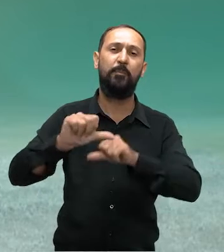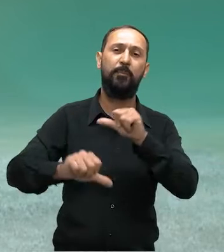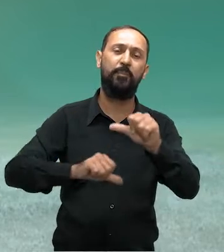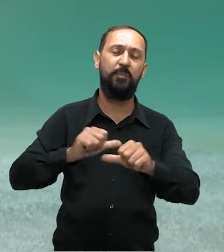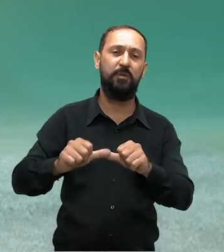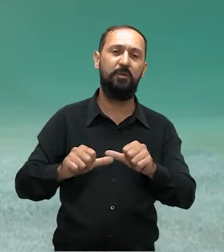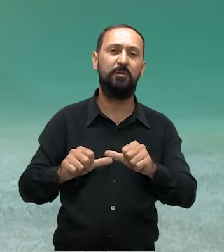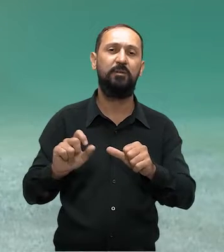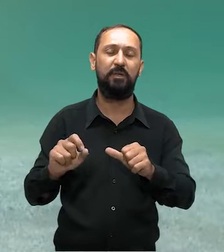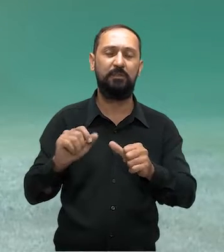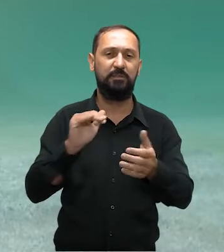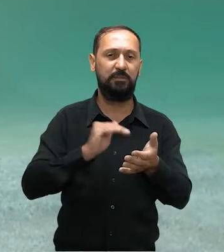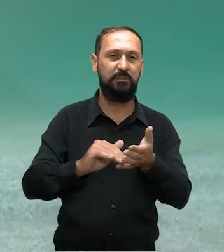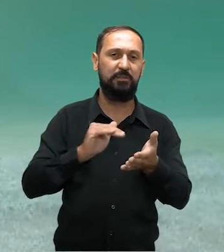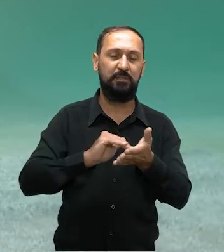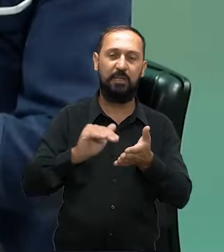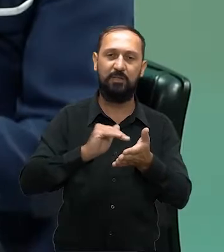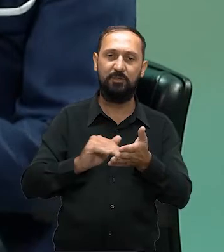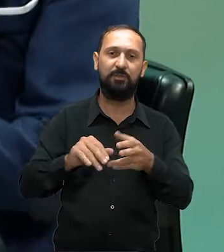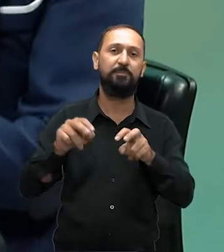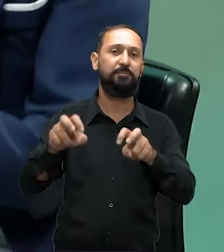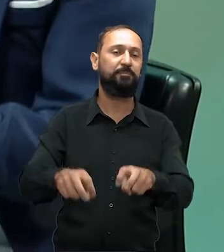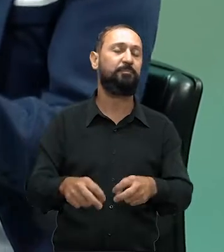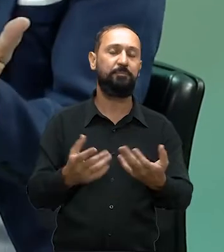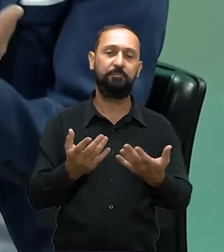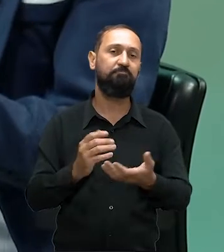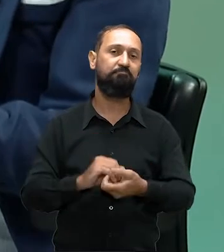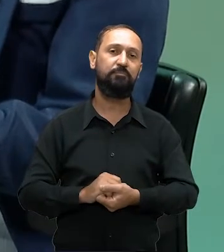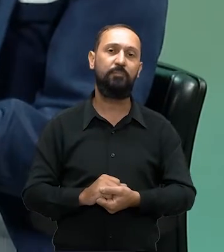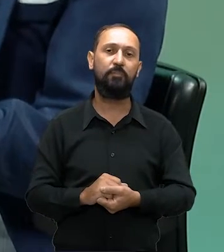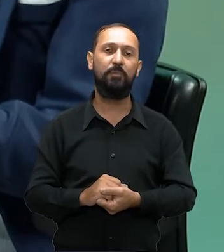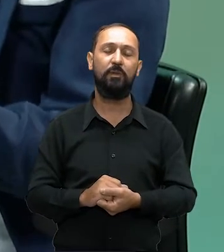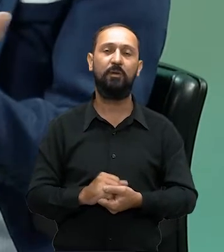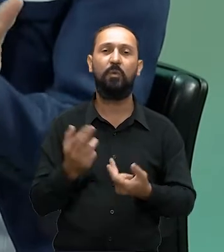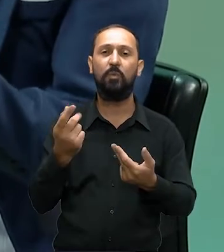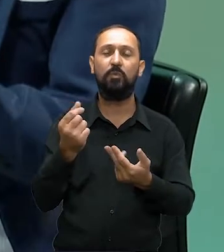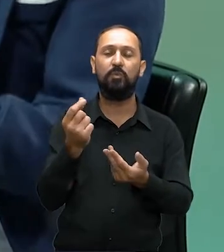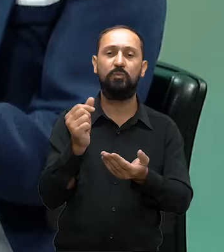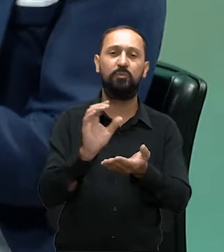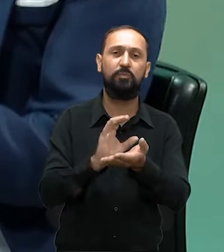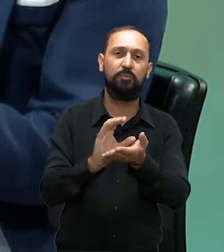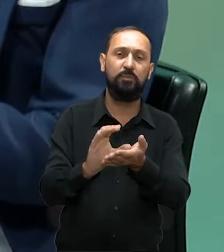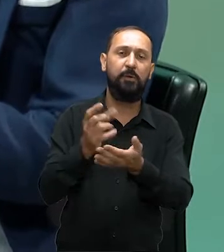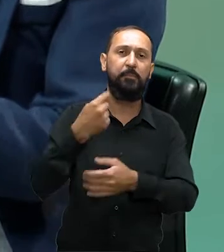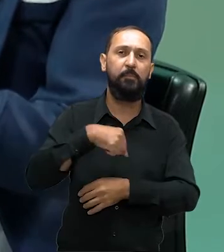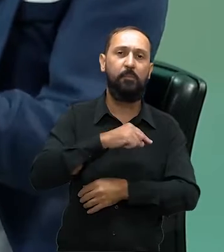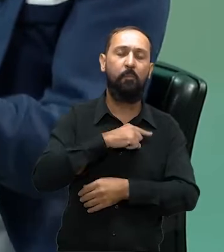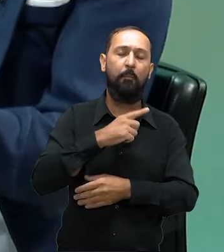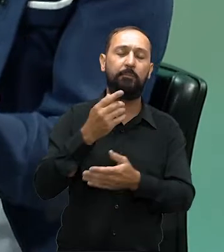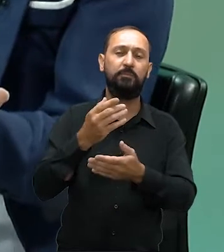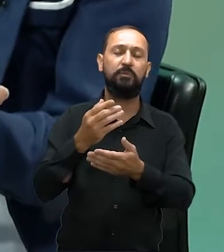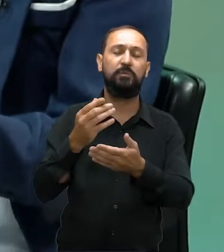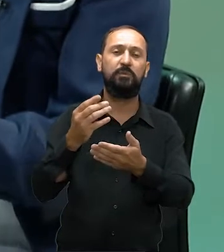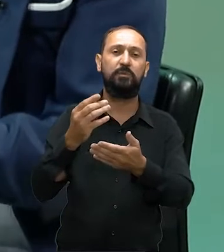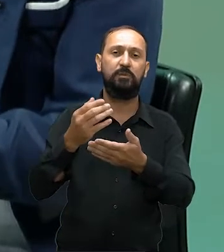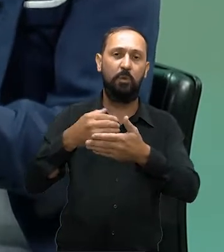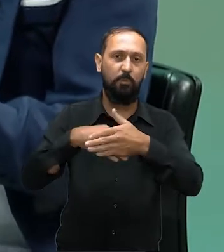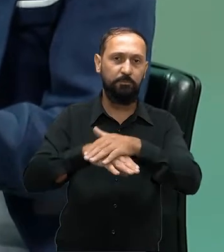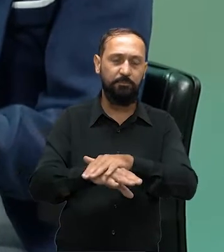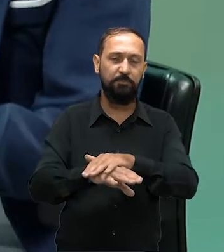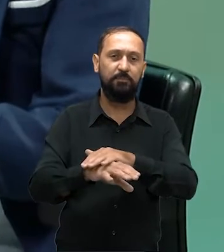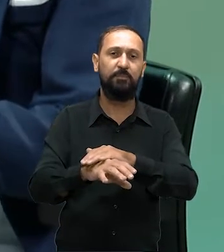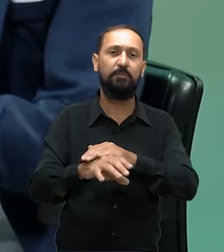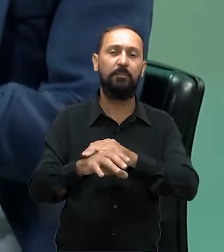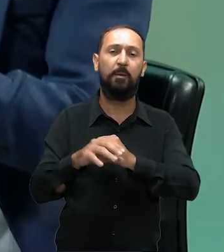em remodernizar a Secretaria de Fazenda. É uma verba que nós alocamos